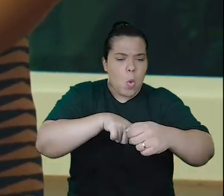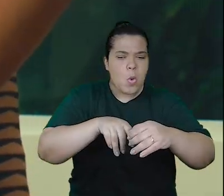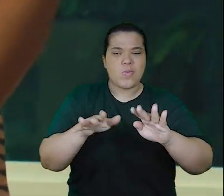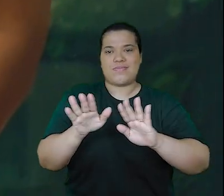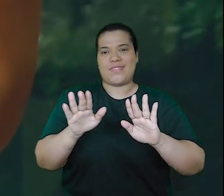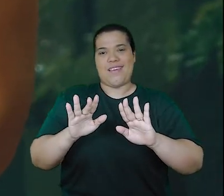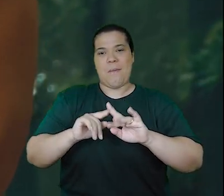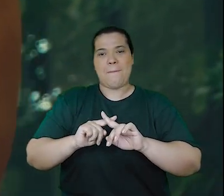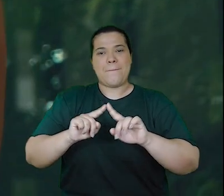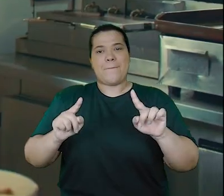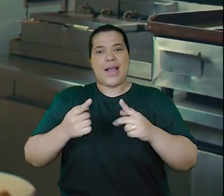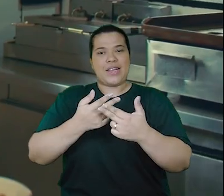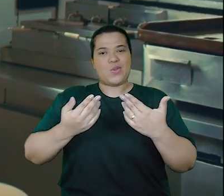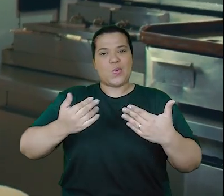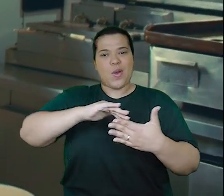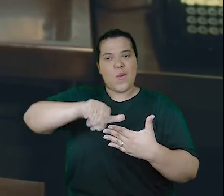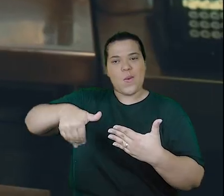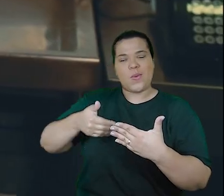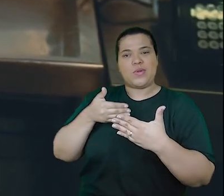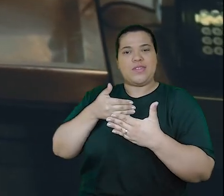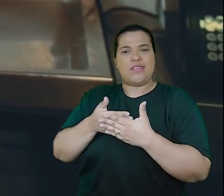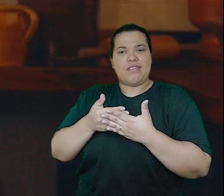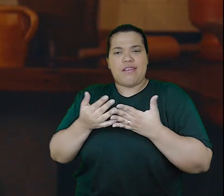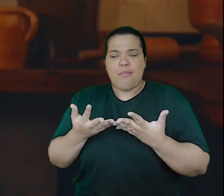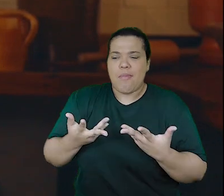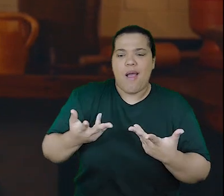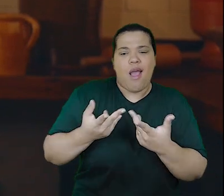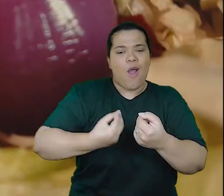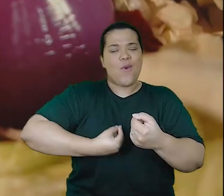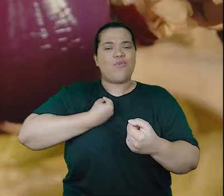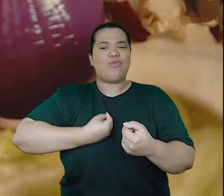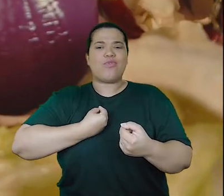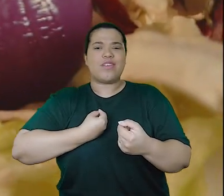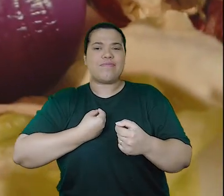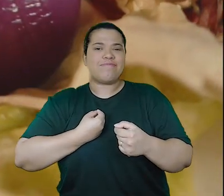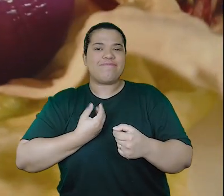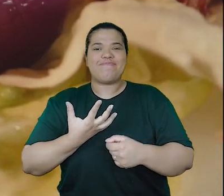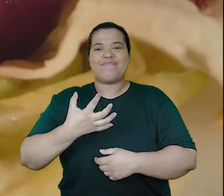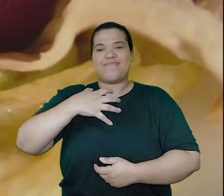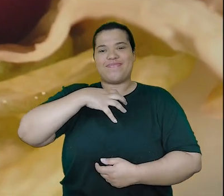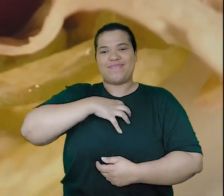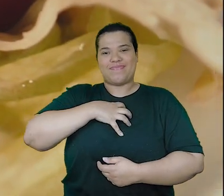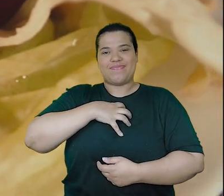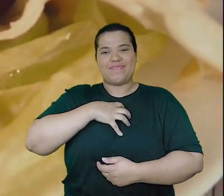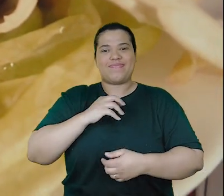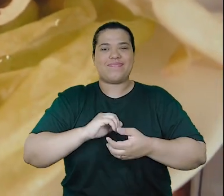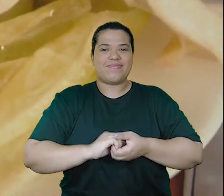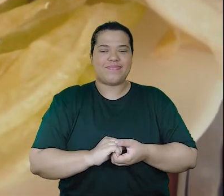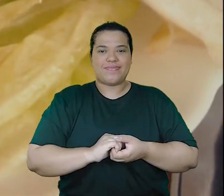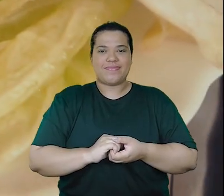e sim em um ingrediente invisível que tempera a vida: o afeto.